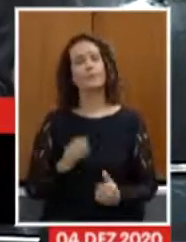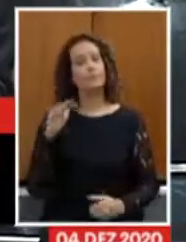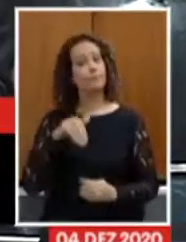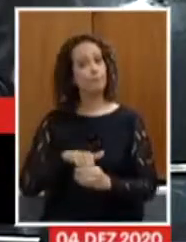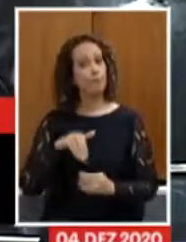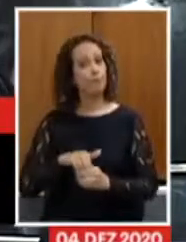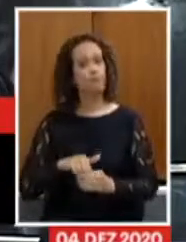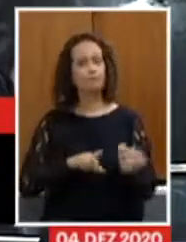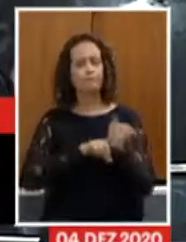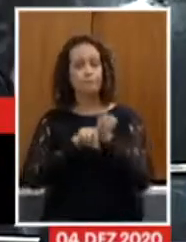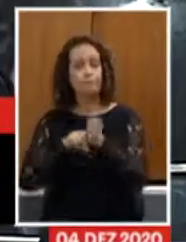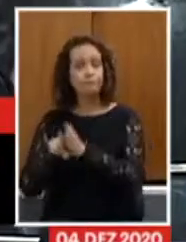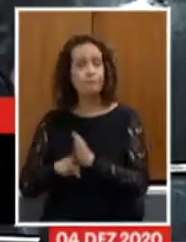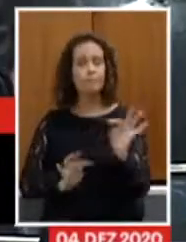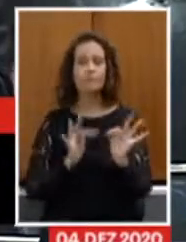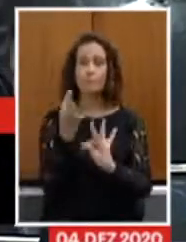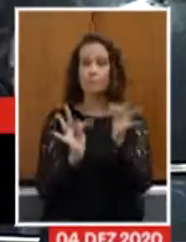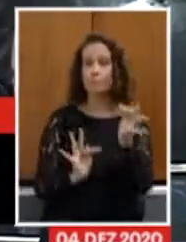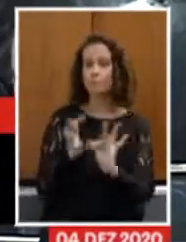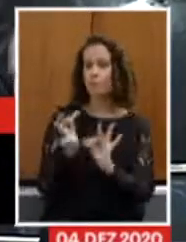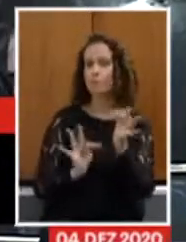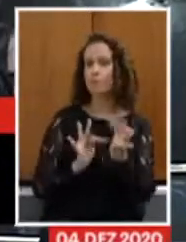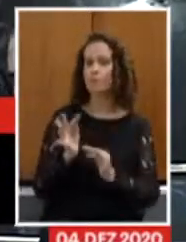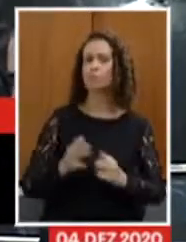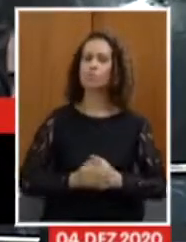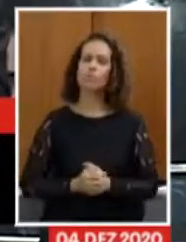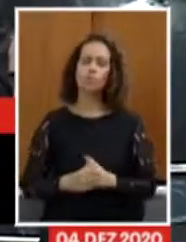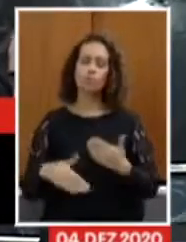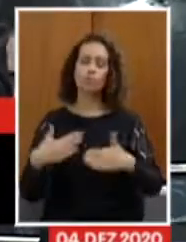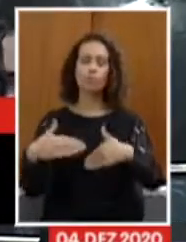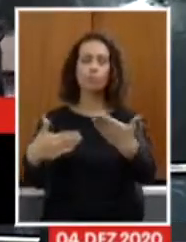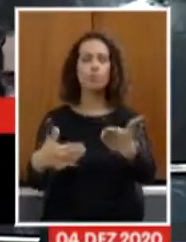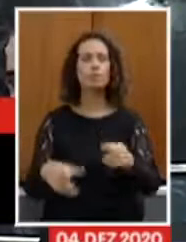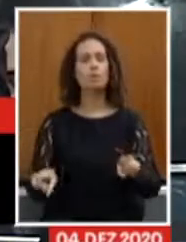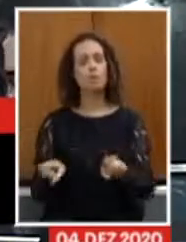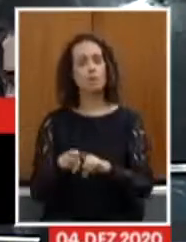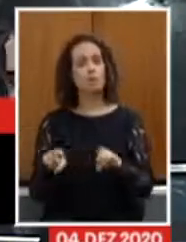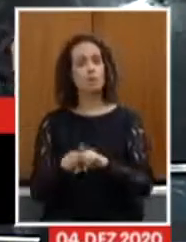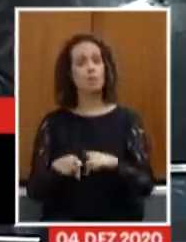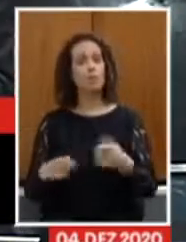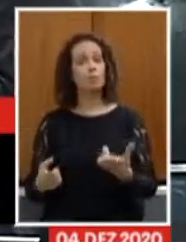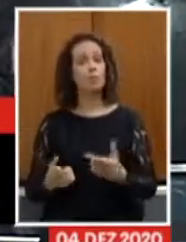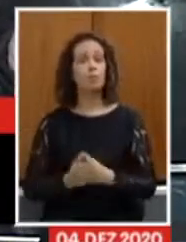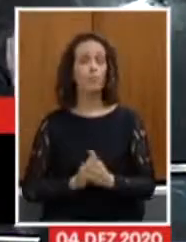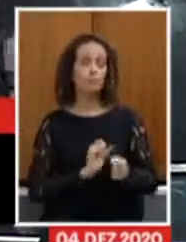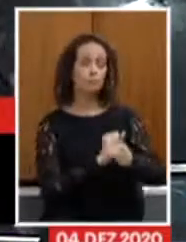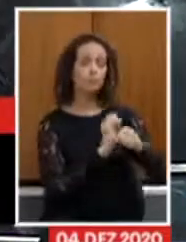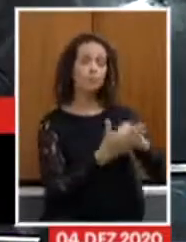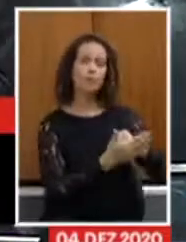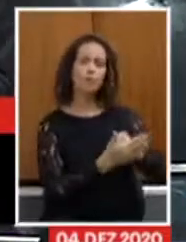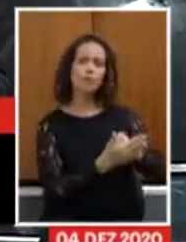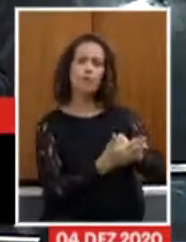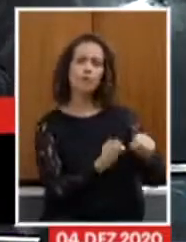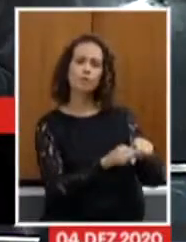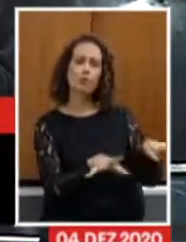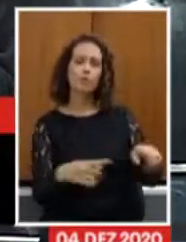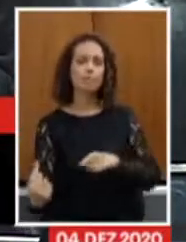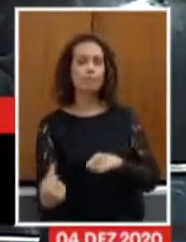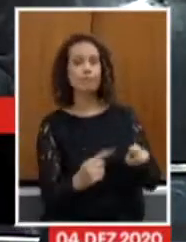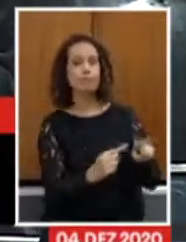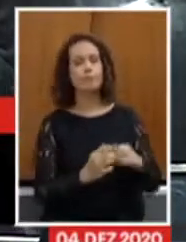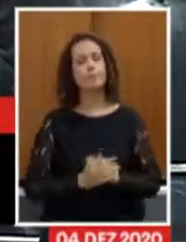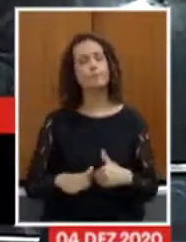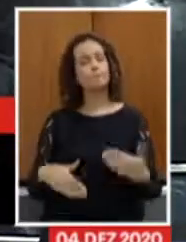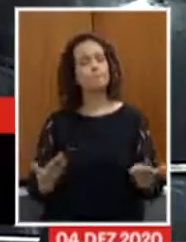pela tecnologia, pelo avanço e pelo combate, por exemplo, ao coronavírus, através da nossa ciência. Então,